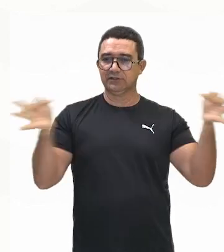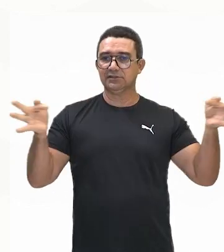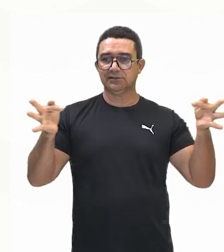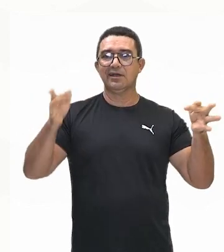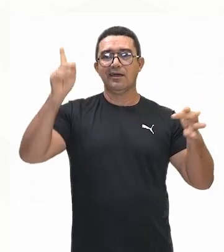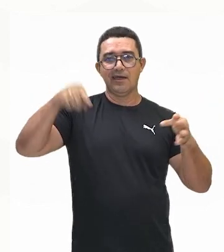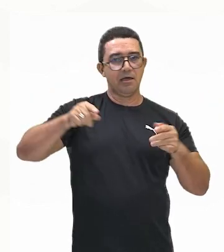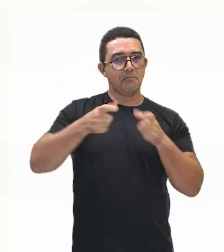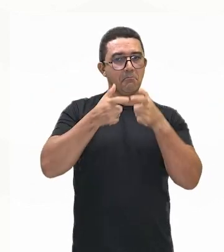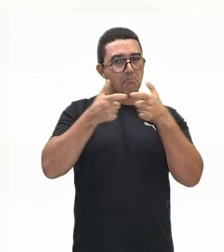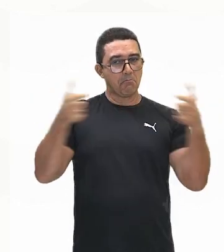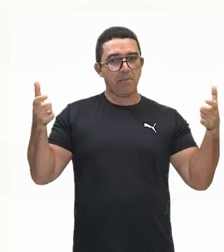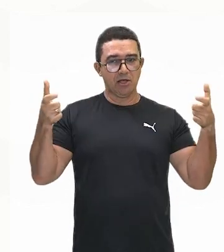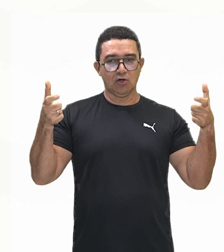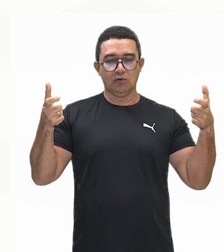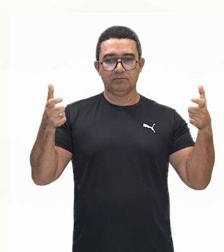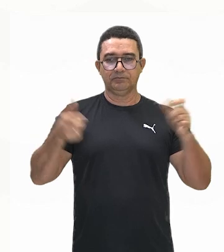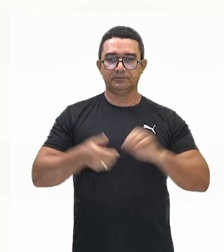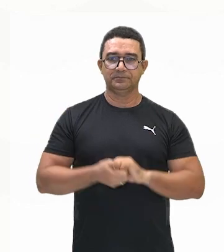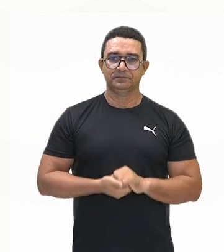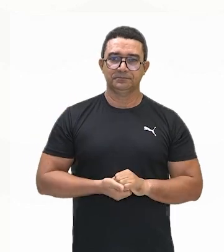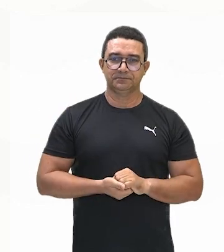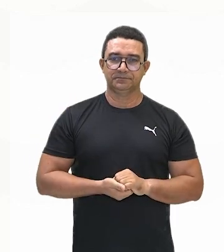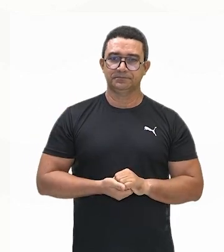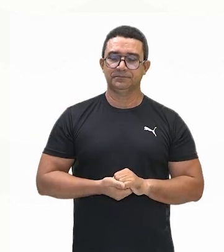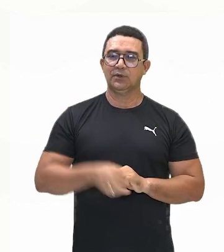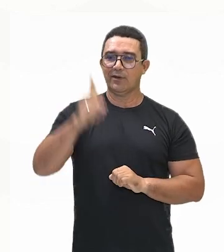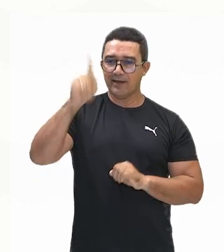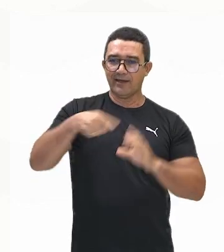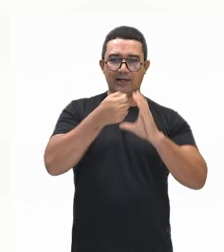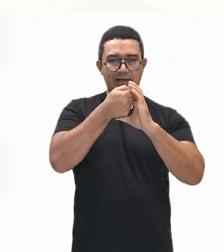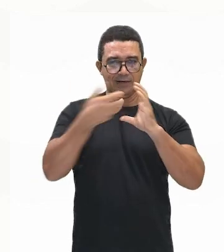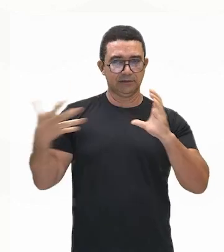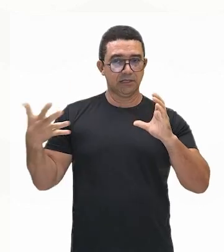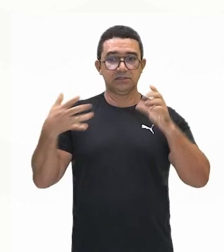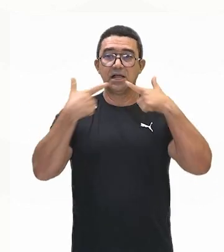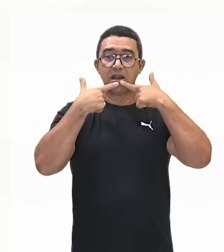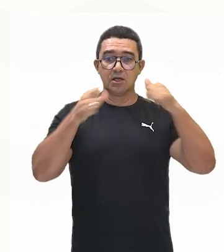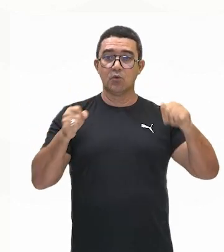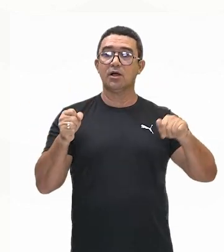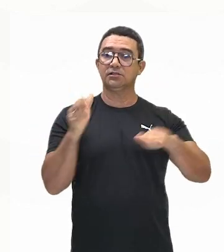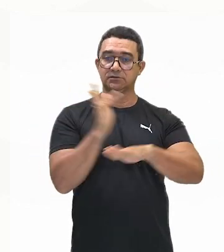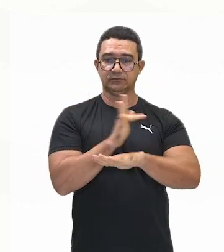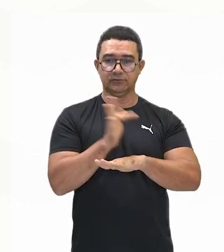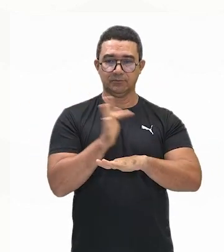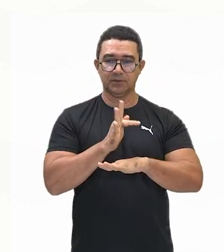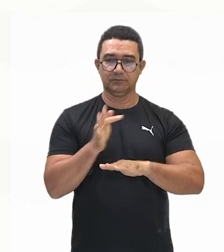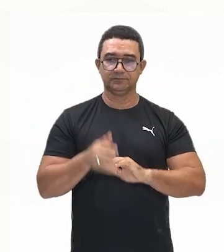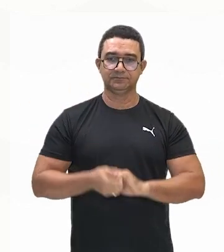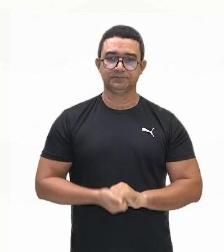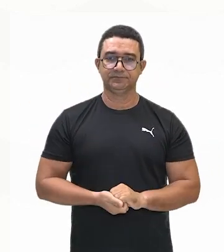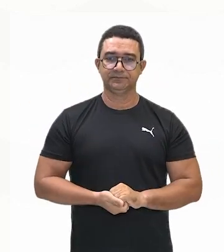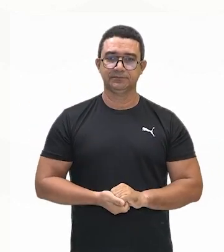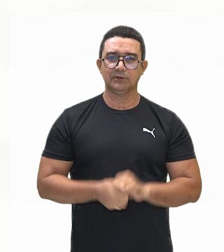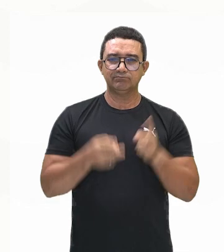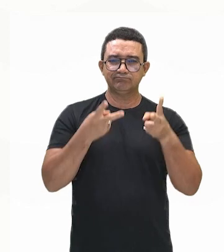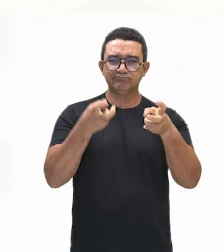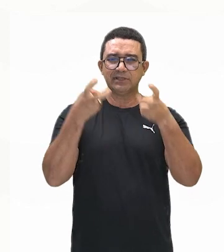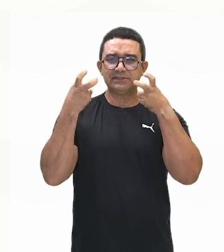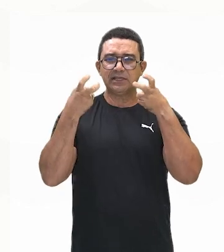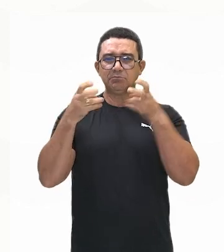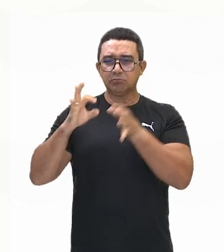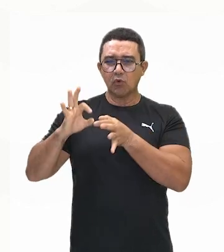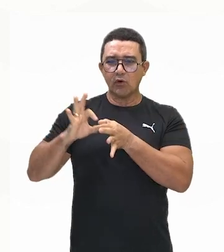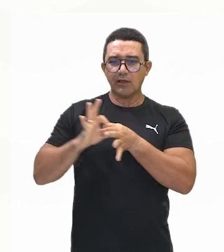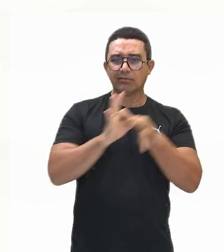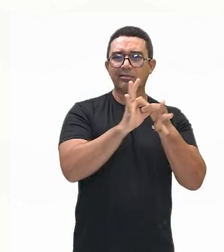são normalmente maiores, né, mais longas. Isso são características de linguagem formal. Repare que ele está